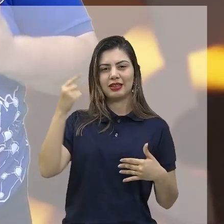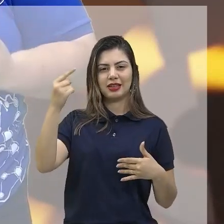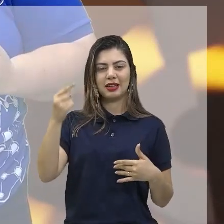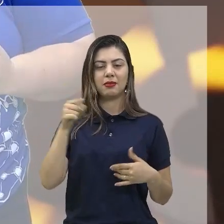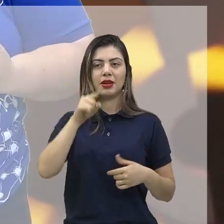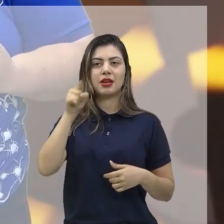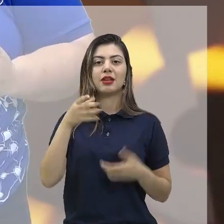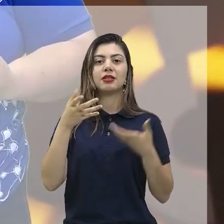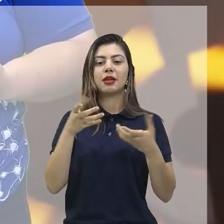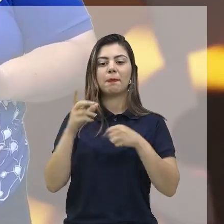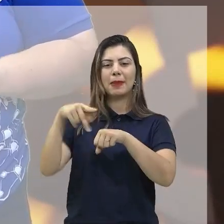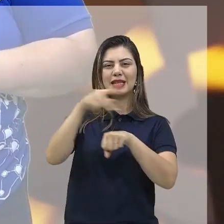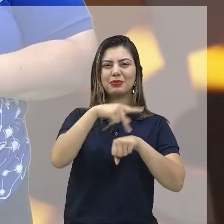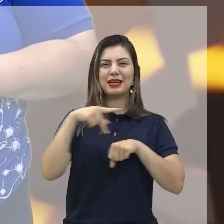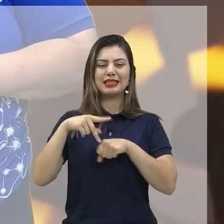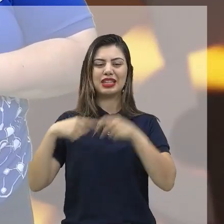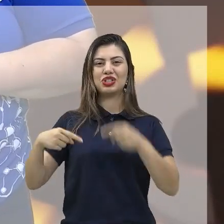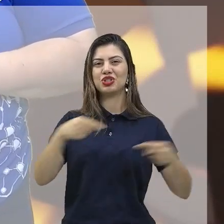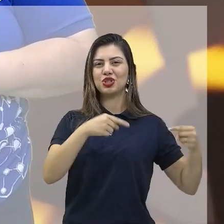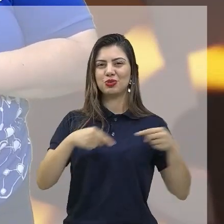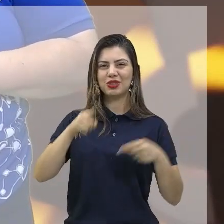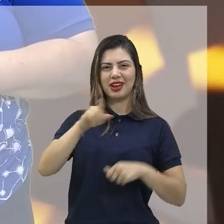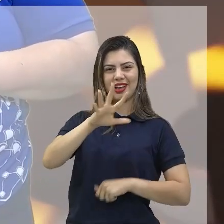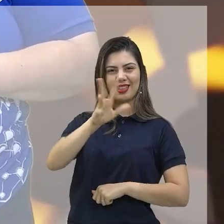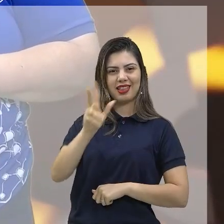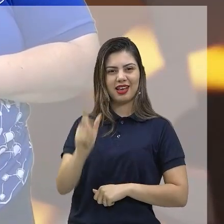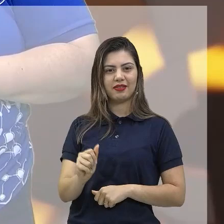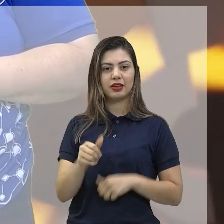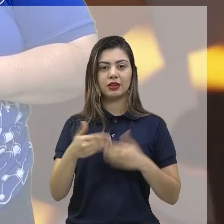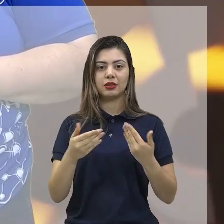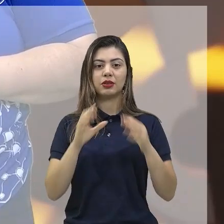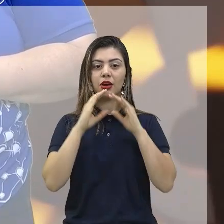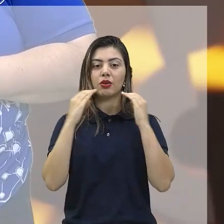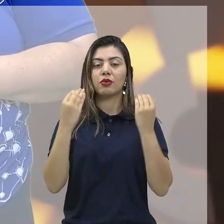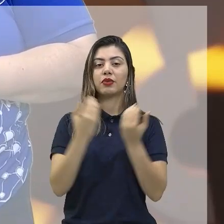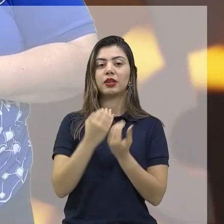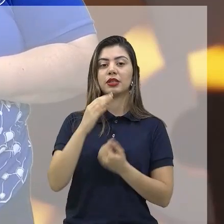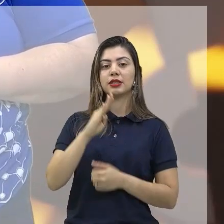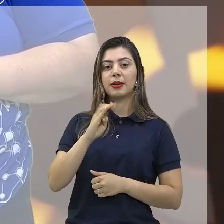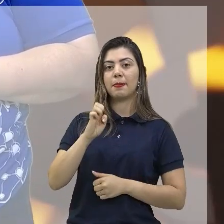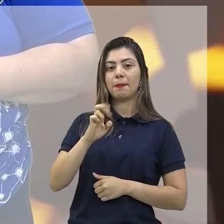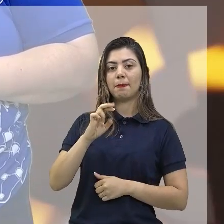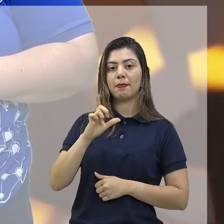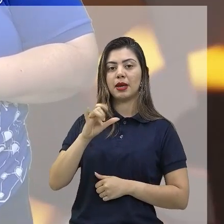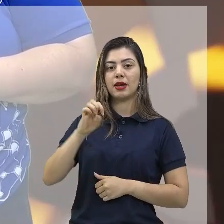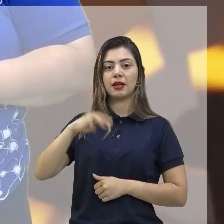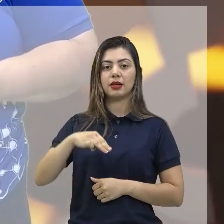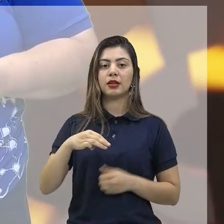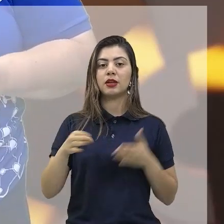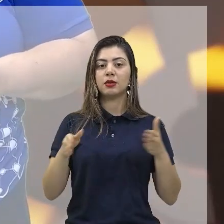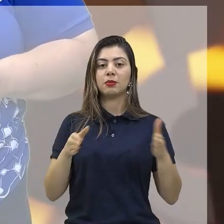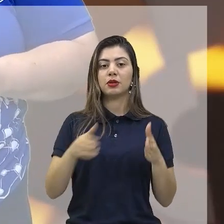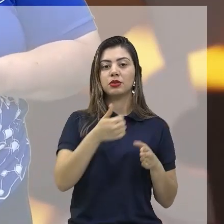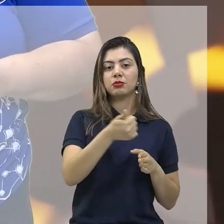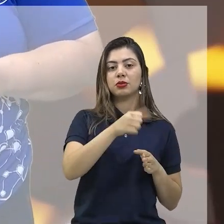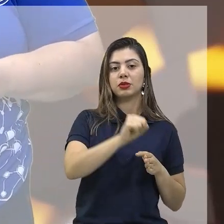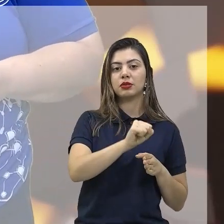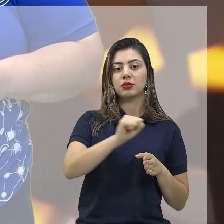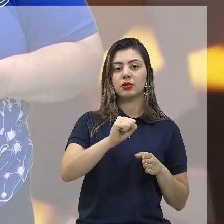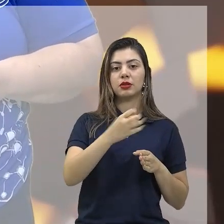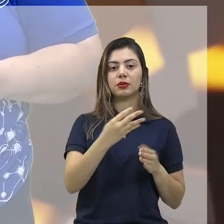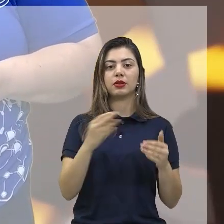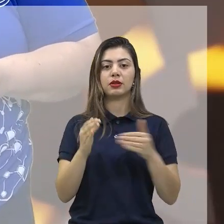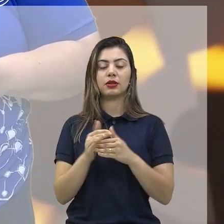pela África. Então, nós temos aí a Conferência de Berlim, de 1884 a 1885. Potências